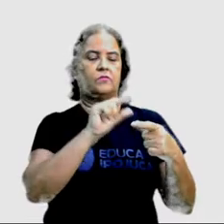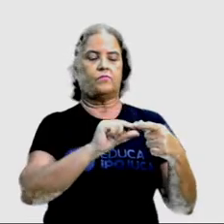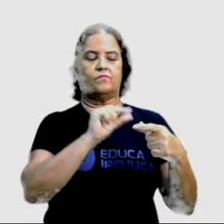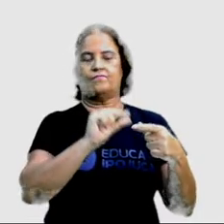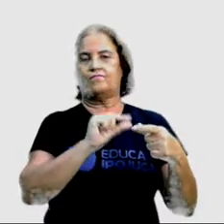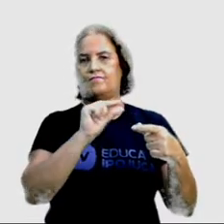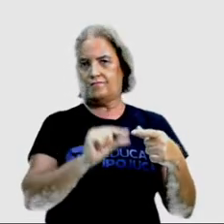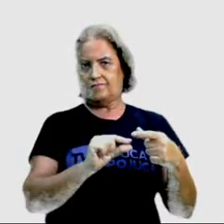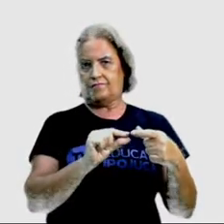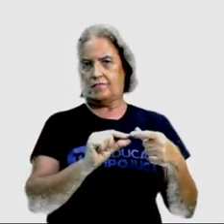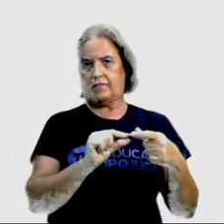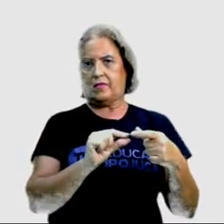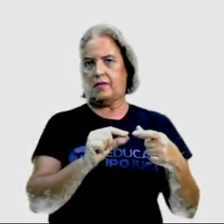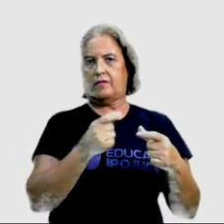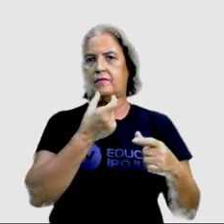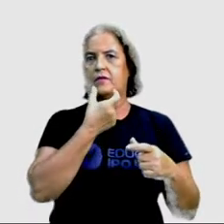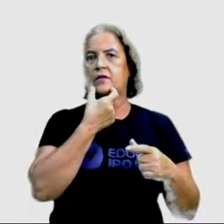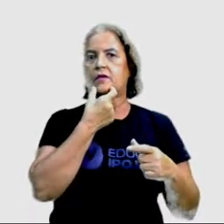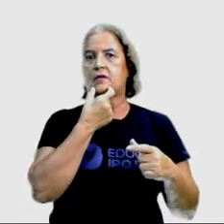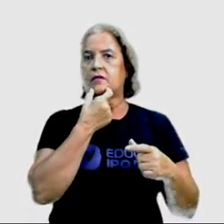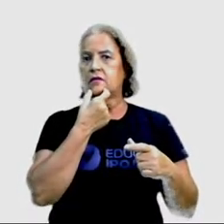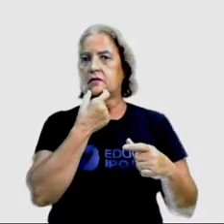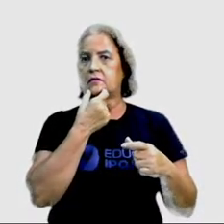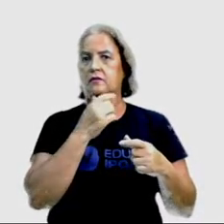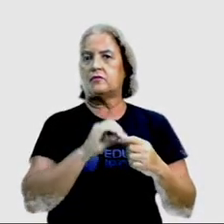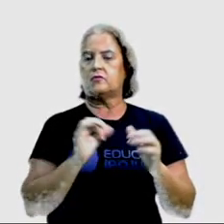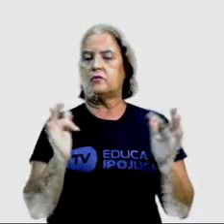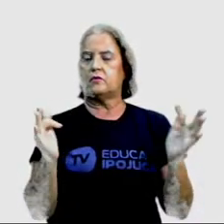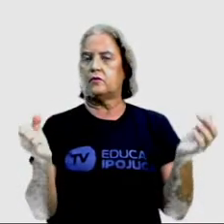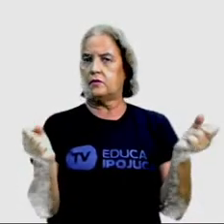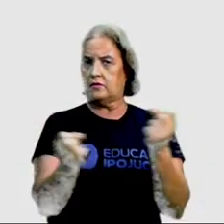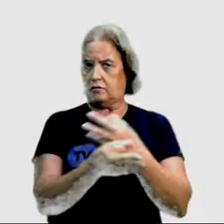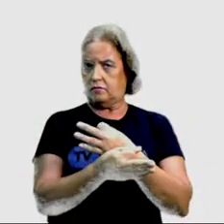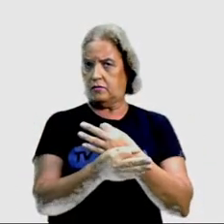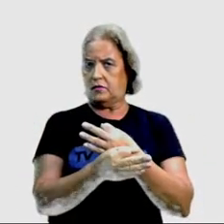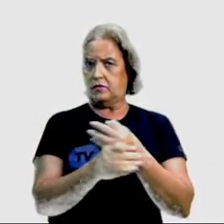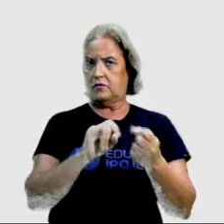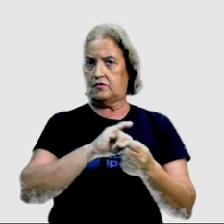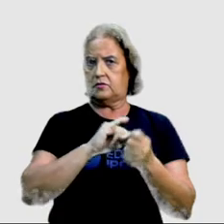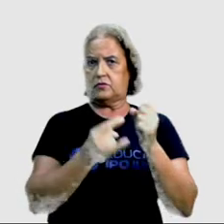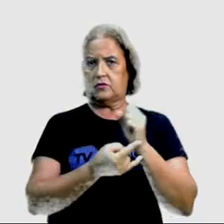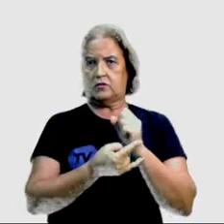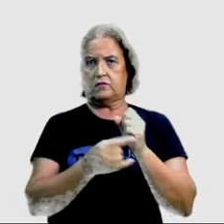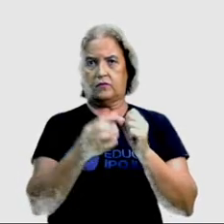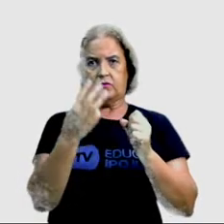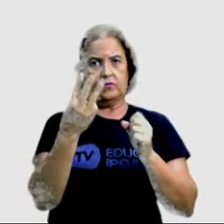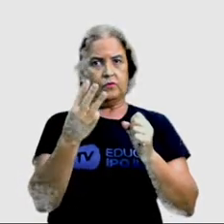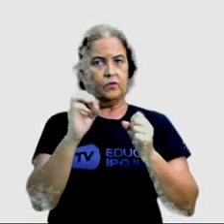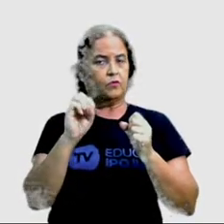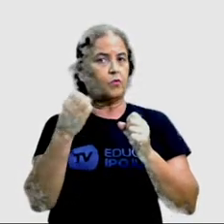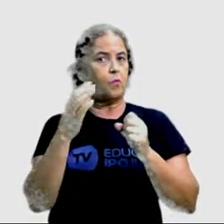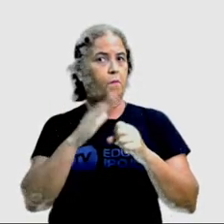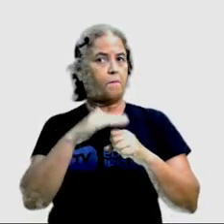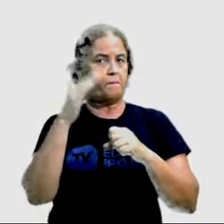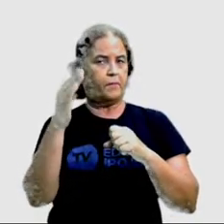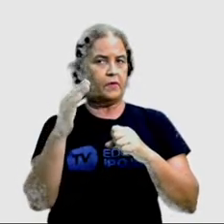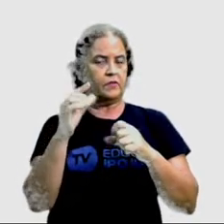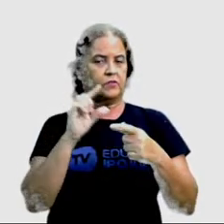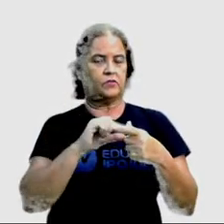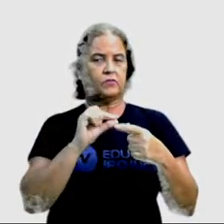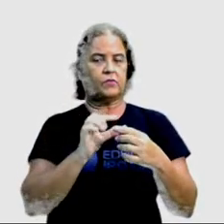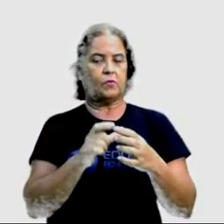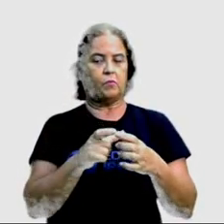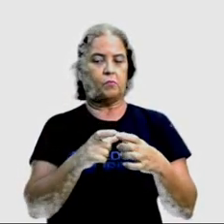aí? Em inglês, quando o adjetivo ele termina com três ou mais sílabas, certo? Eles são um pouco